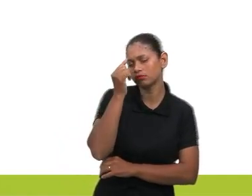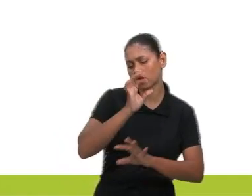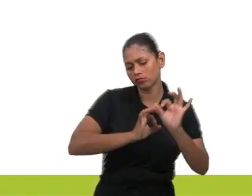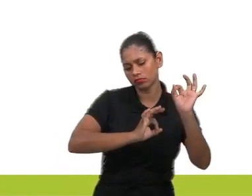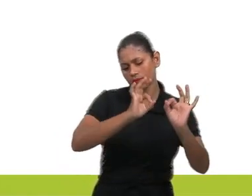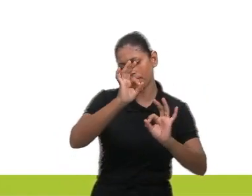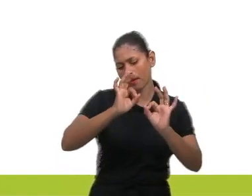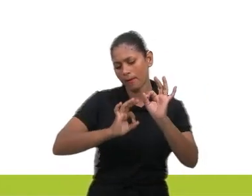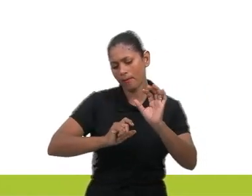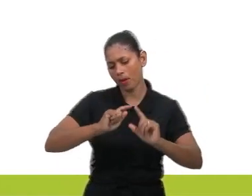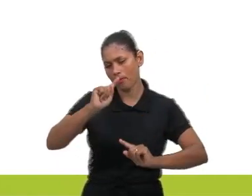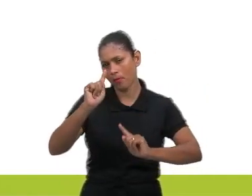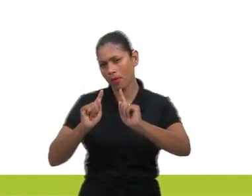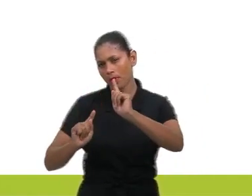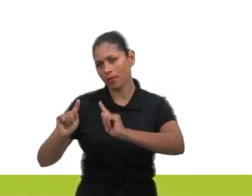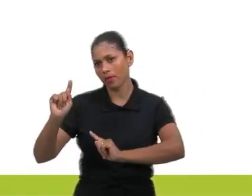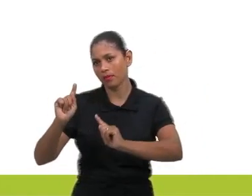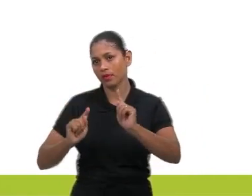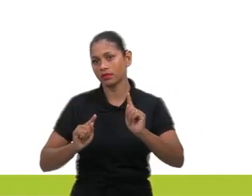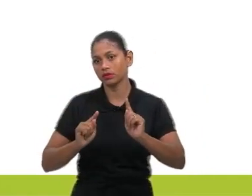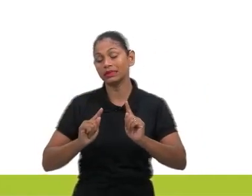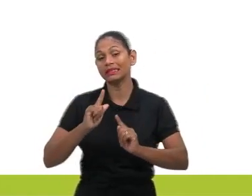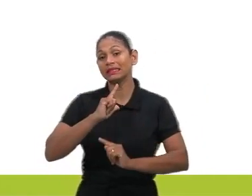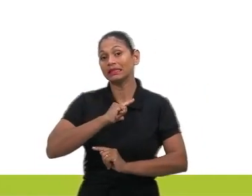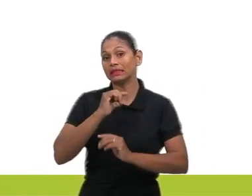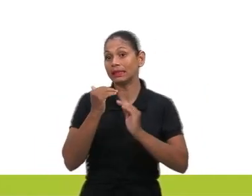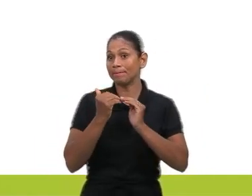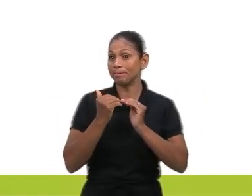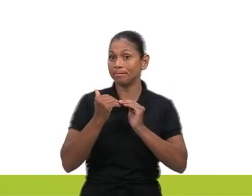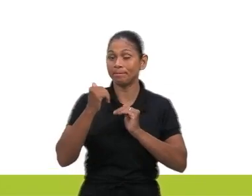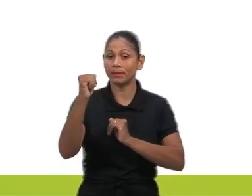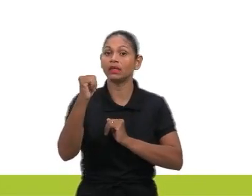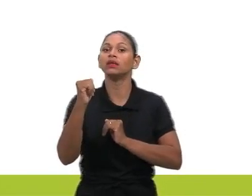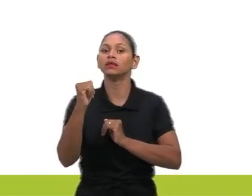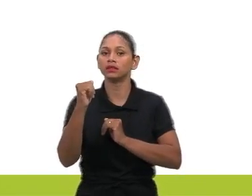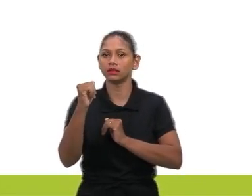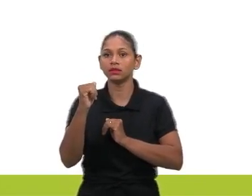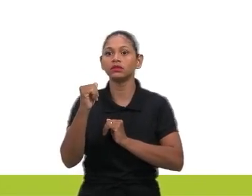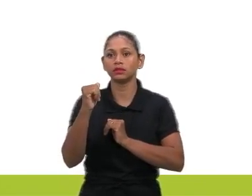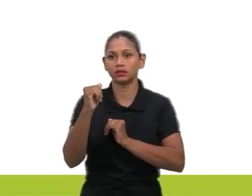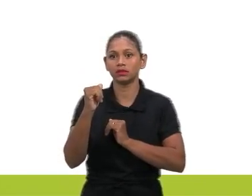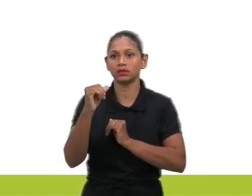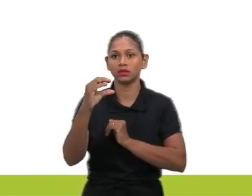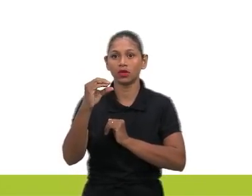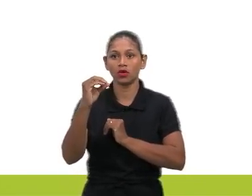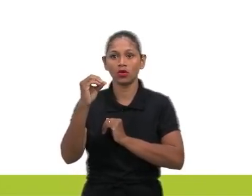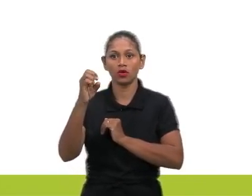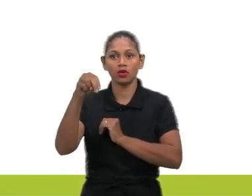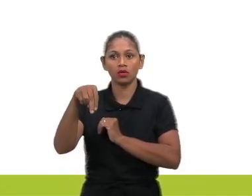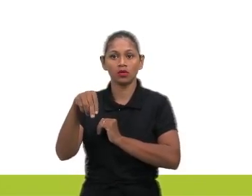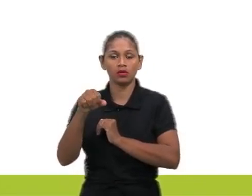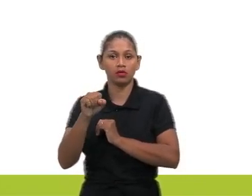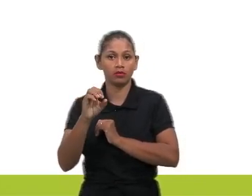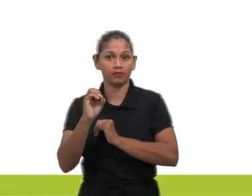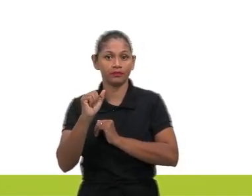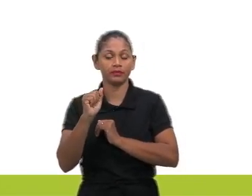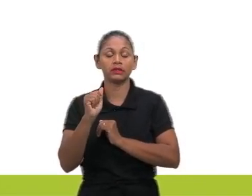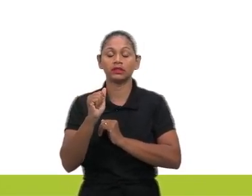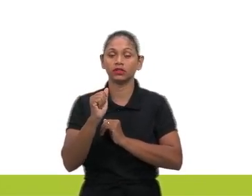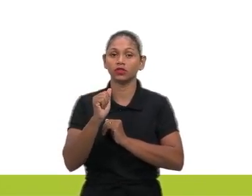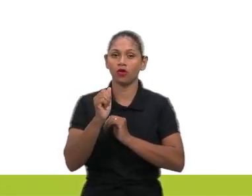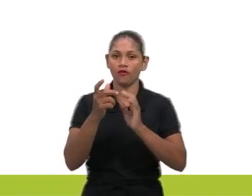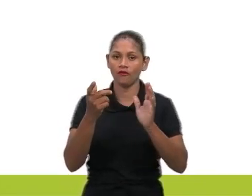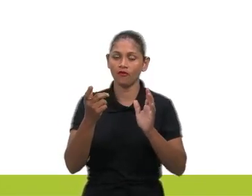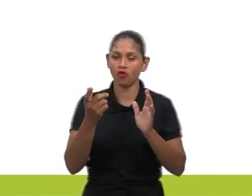outro, eu vou pegar o quê? Eu tenho mais consoantes do que vogais, né? Então, eu vou pegar uma consoante, uma vogal. Uma consoante, uma vogal. Dessa maneira, eu vou ter o